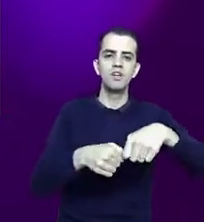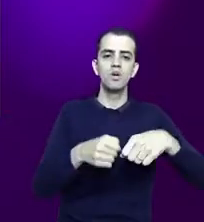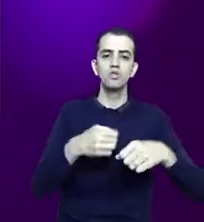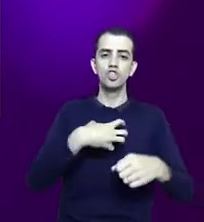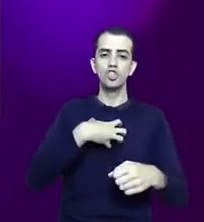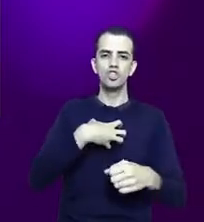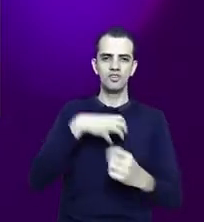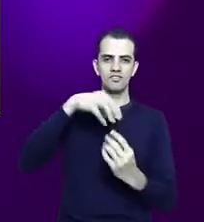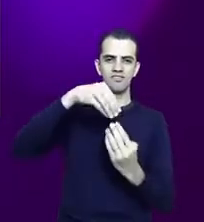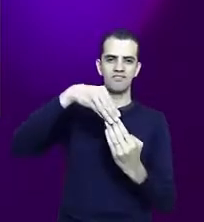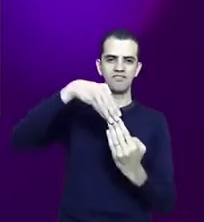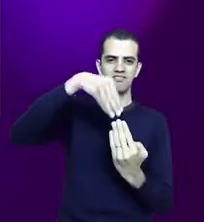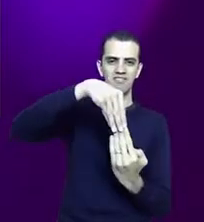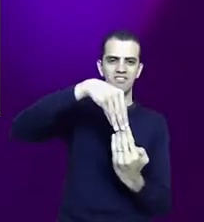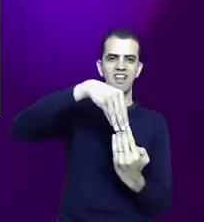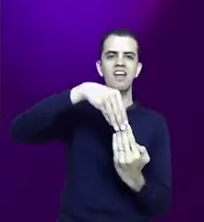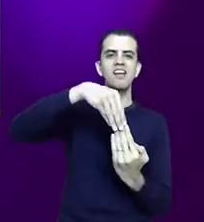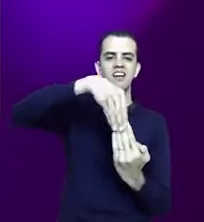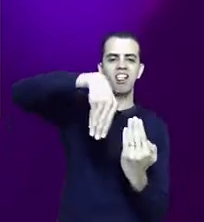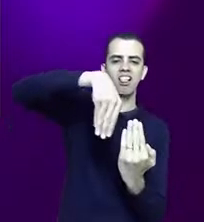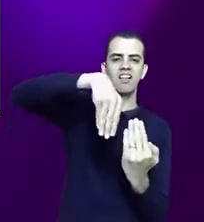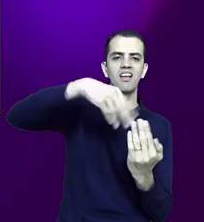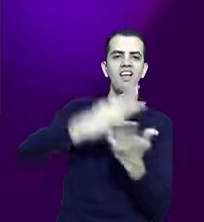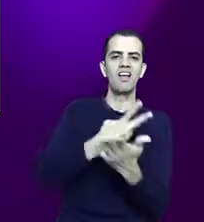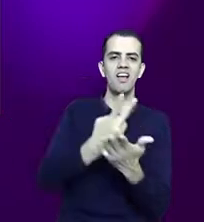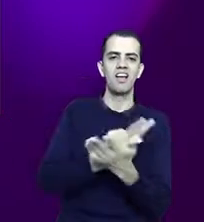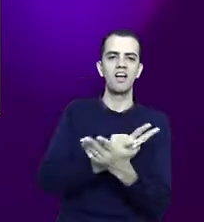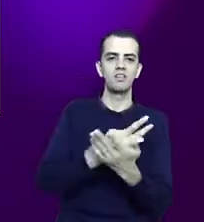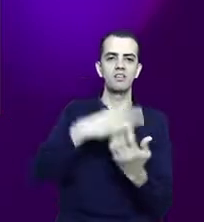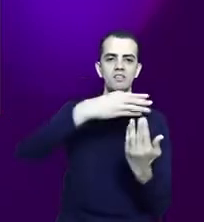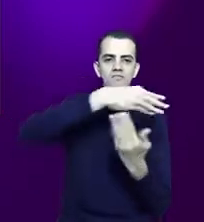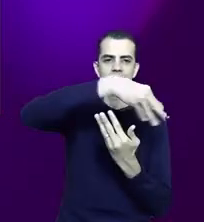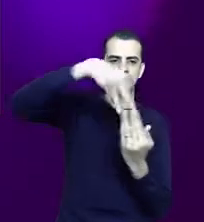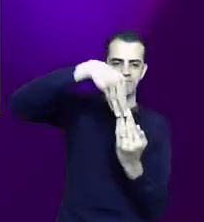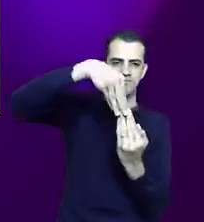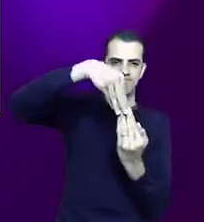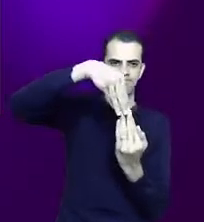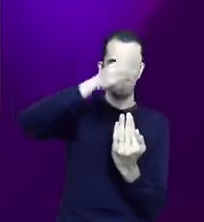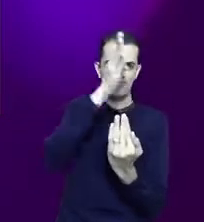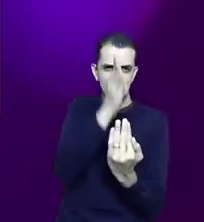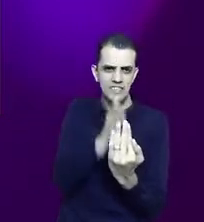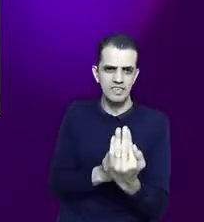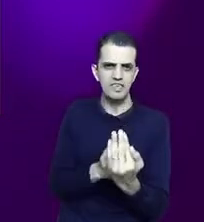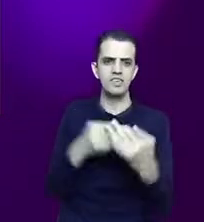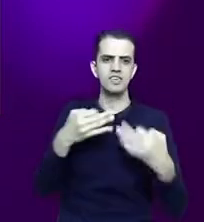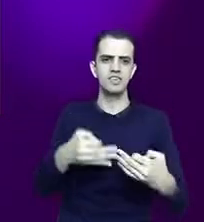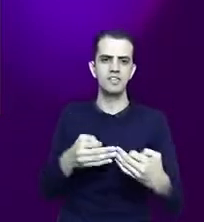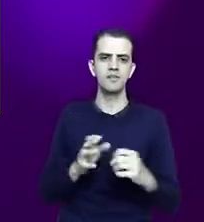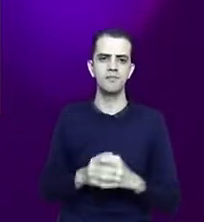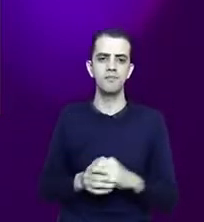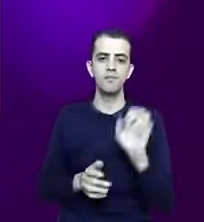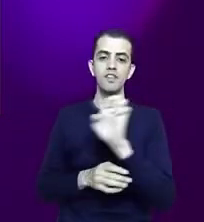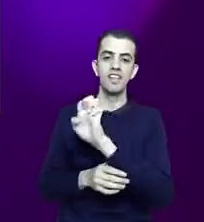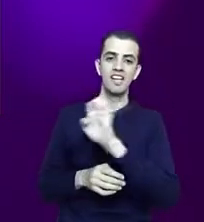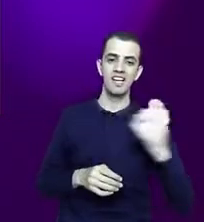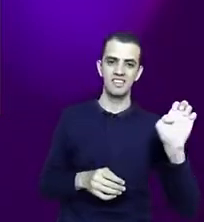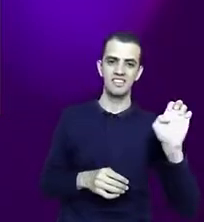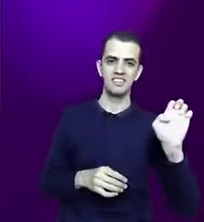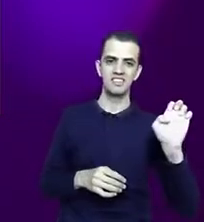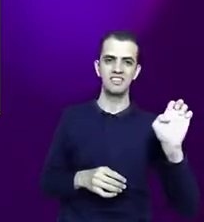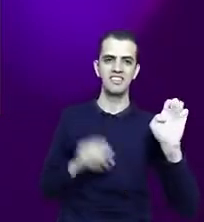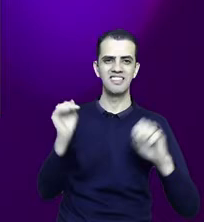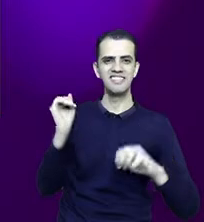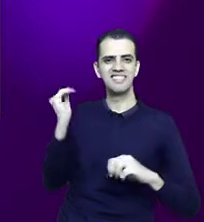tíbia e a prótese do joelho, de acordo com o lado sadio, né? Então, vocês veem à esquerda a condição inicial, com fratura